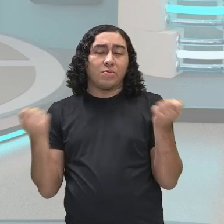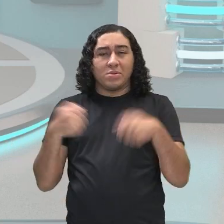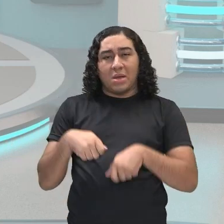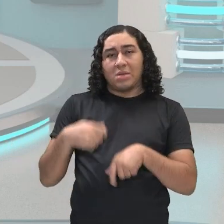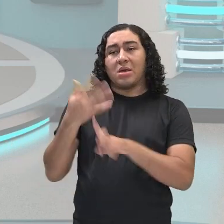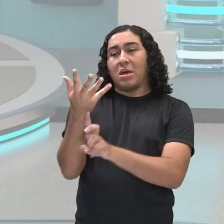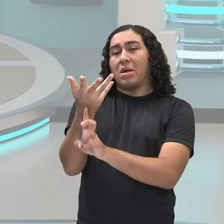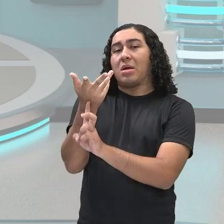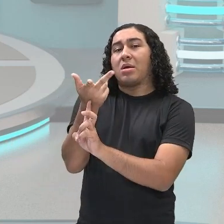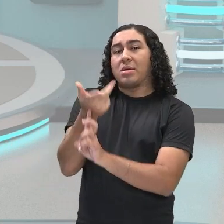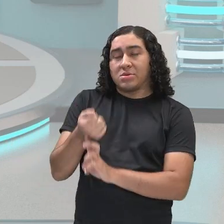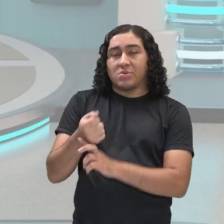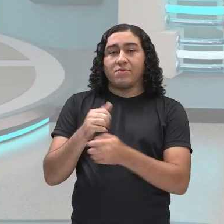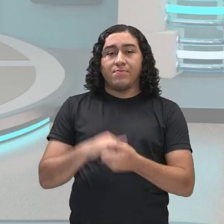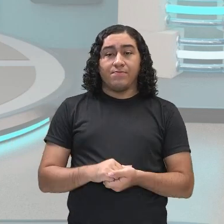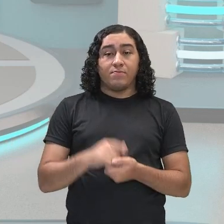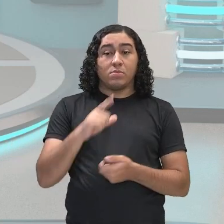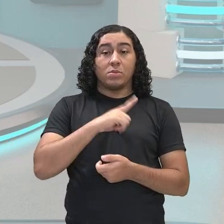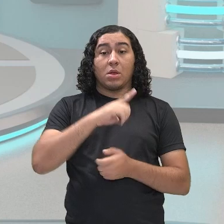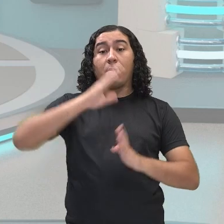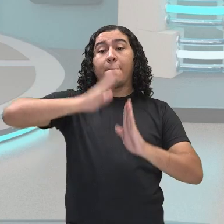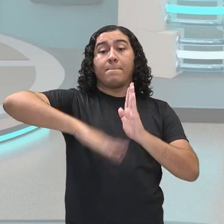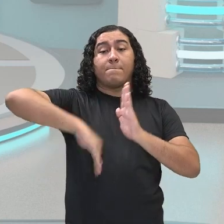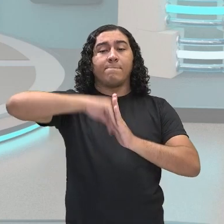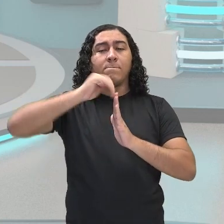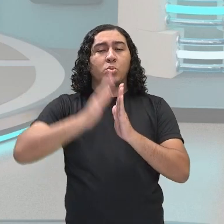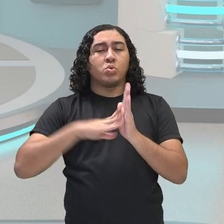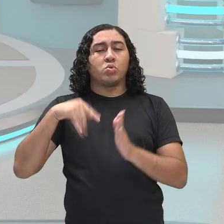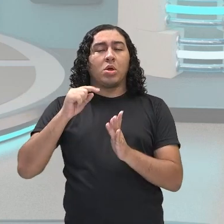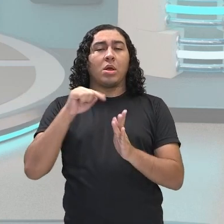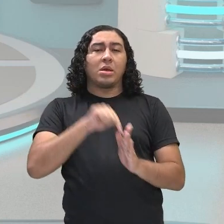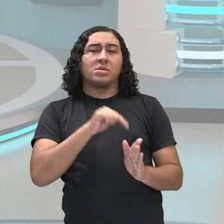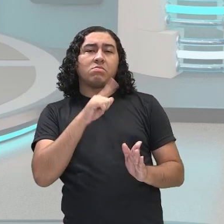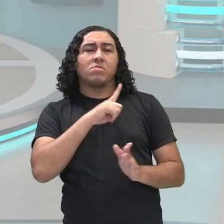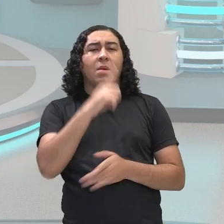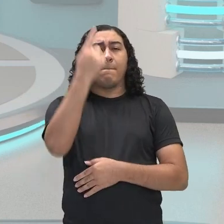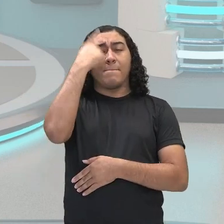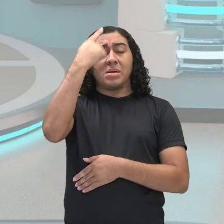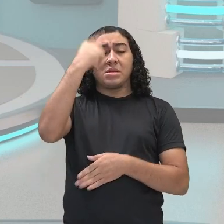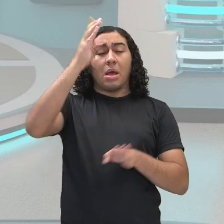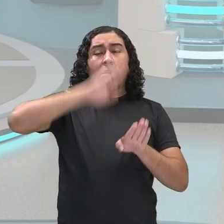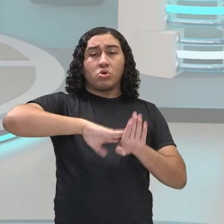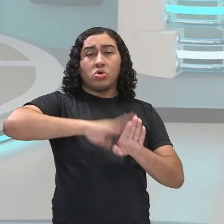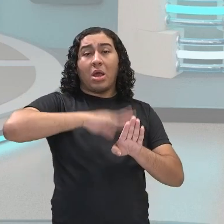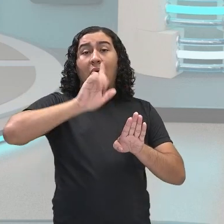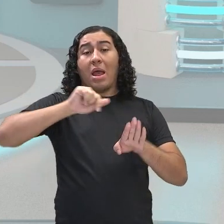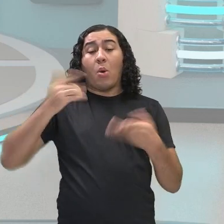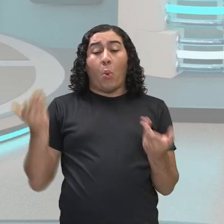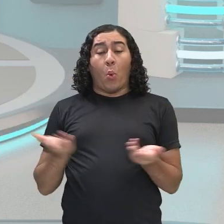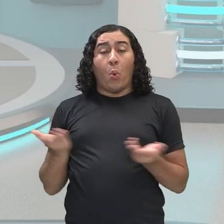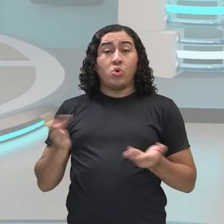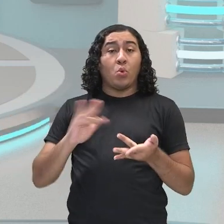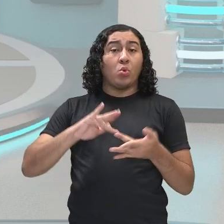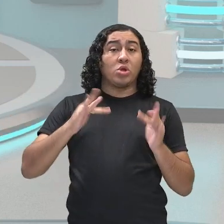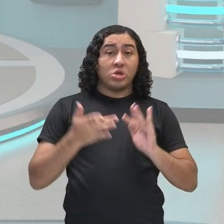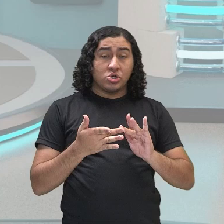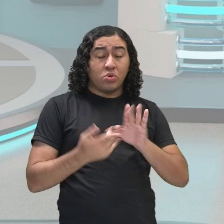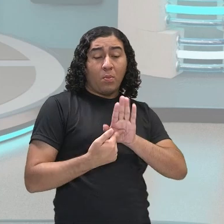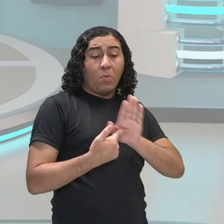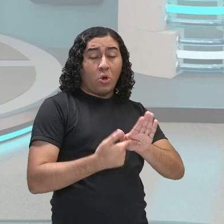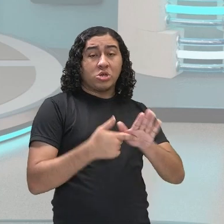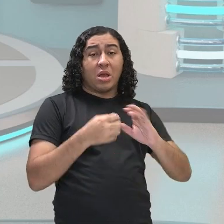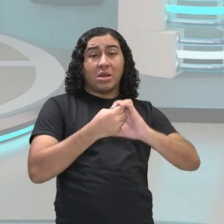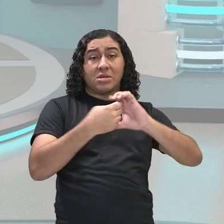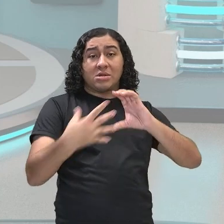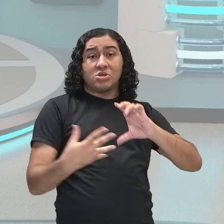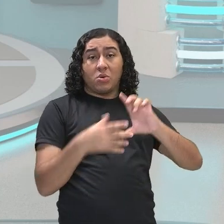artísticos. A gente tem obras que elas foram pensadas de uma forma mais atual, trazendo para as suas produções